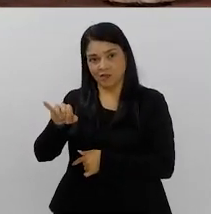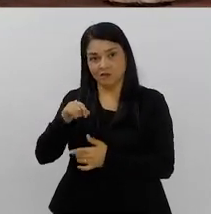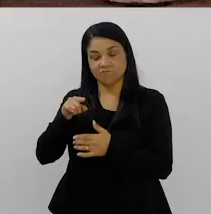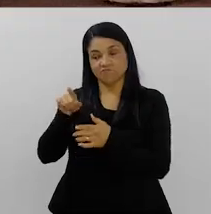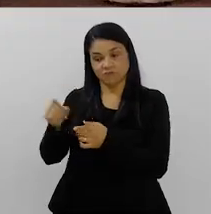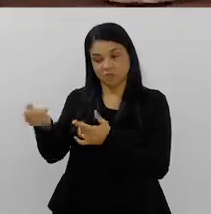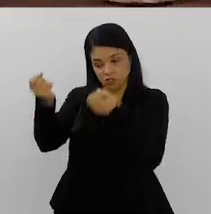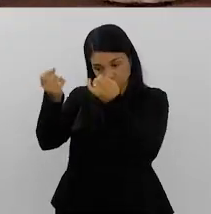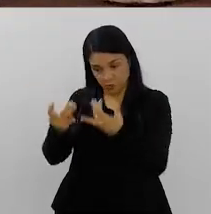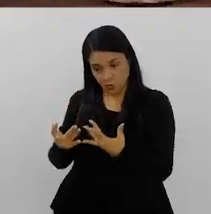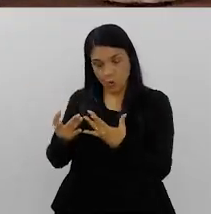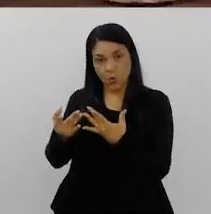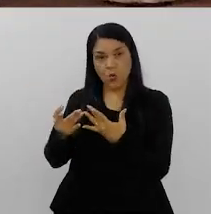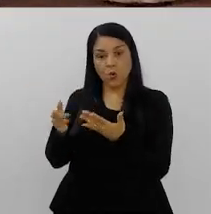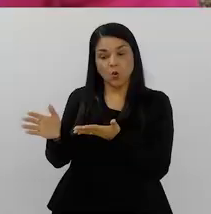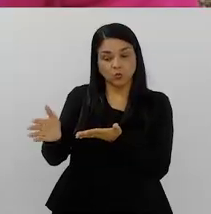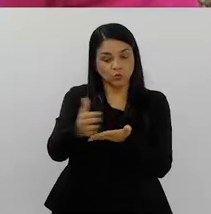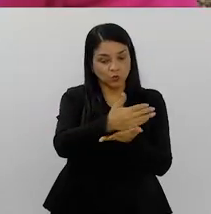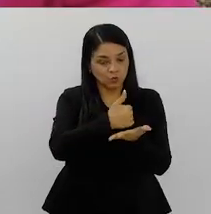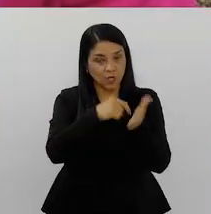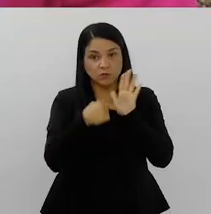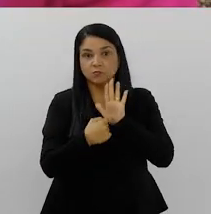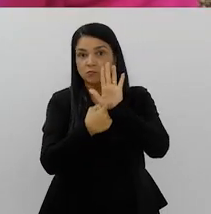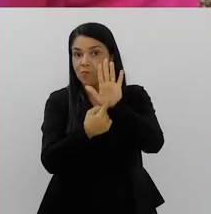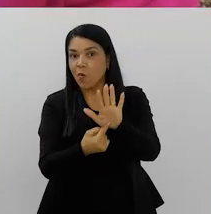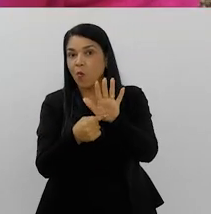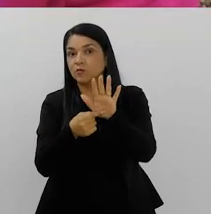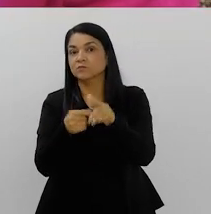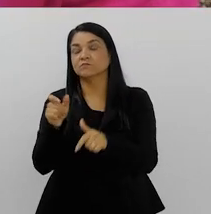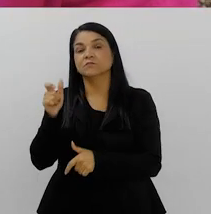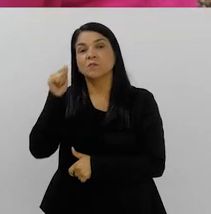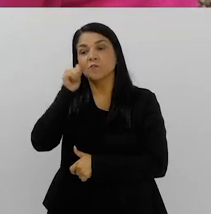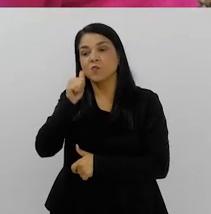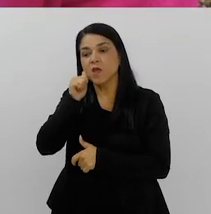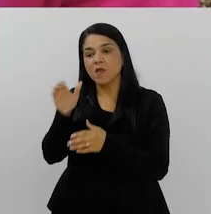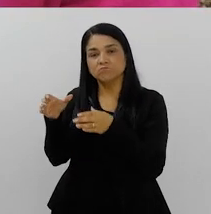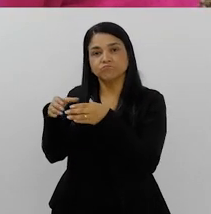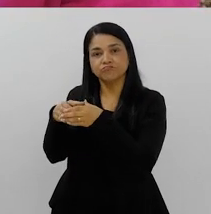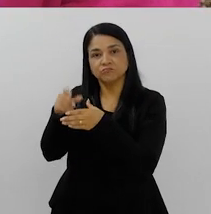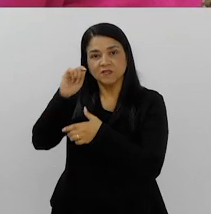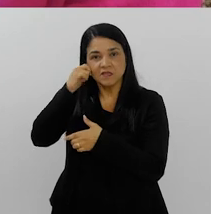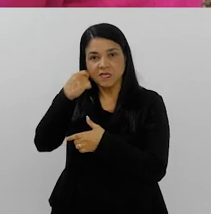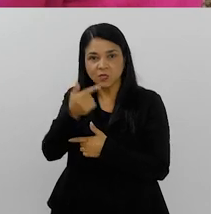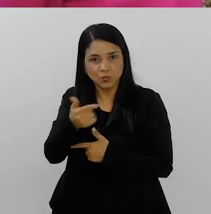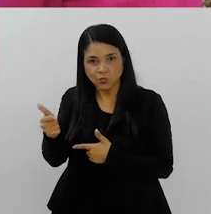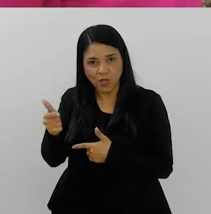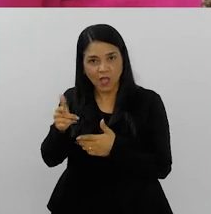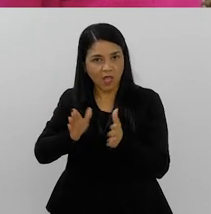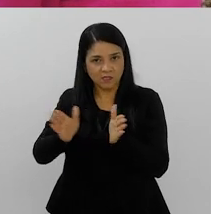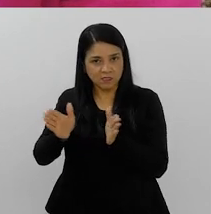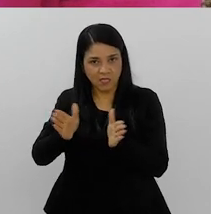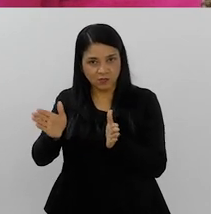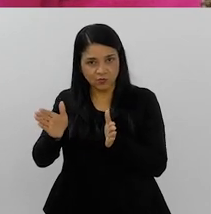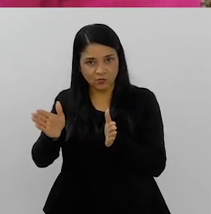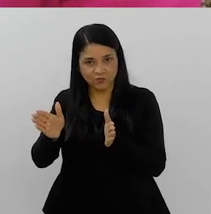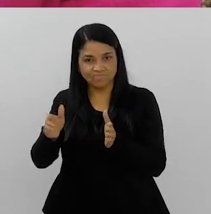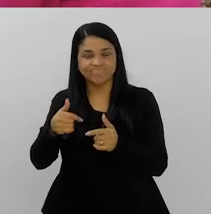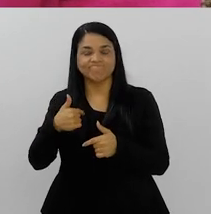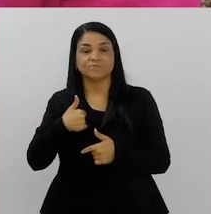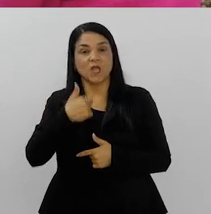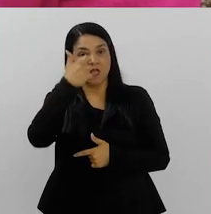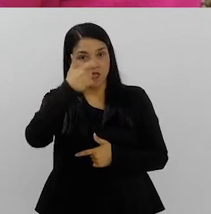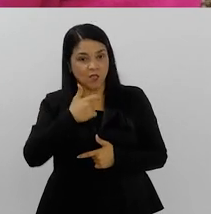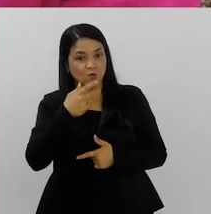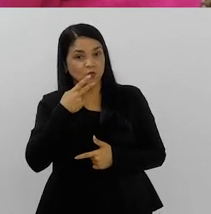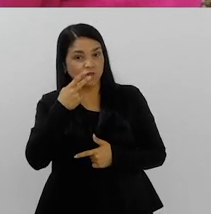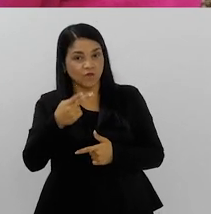diagnóstico será que será não os dados mostram as mulheres negras não tem isso vão ter o acesso e